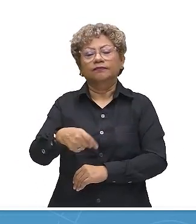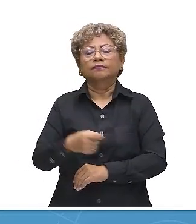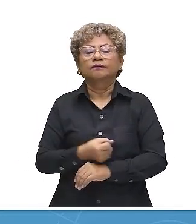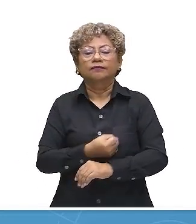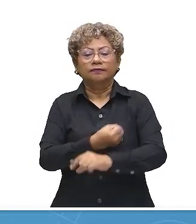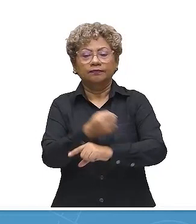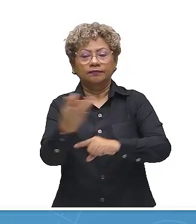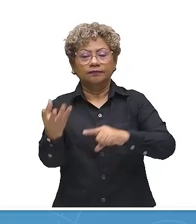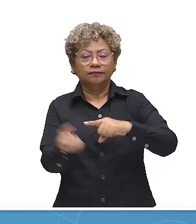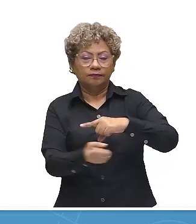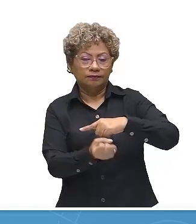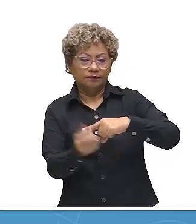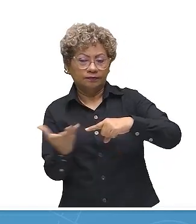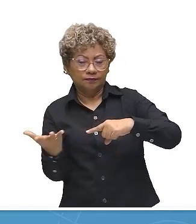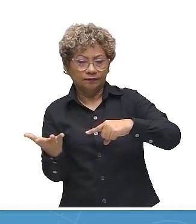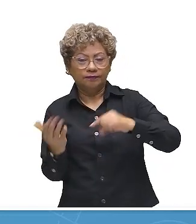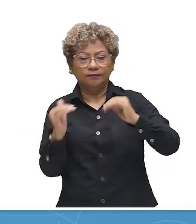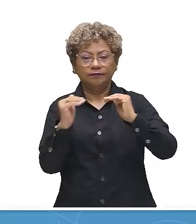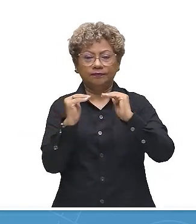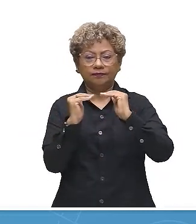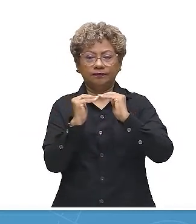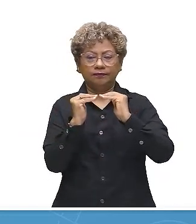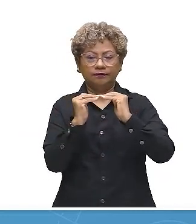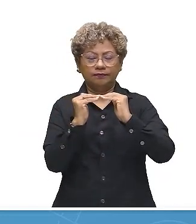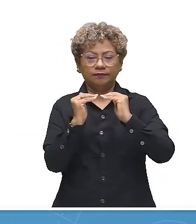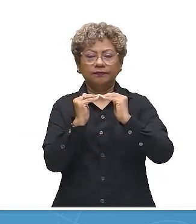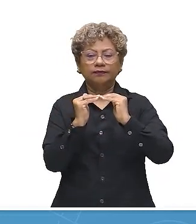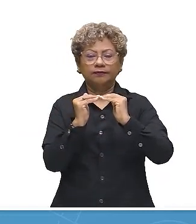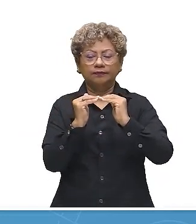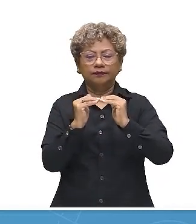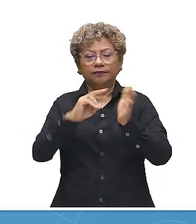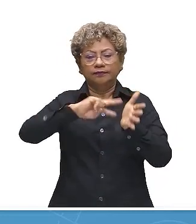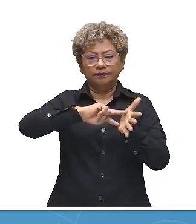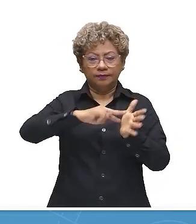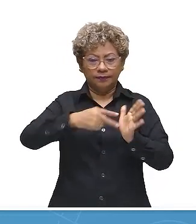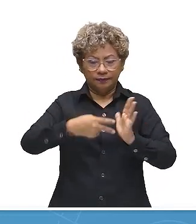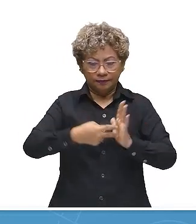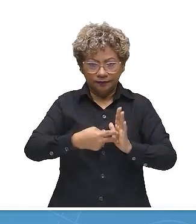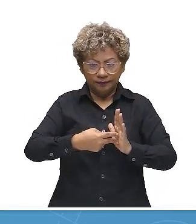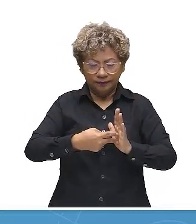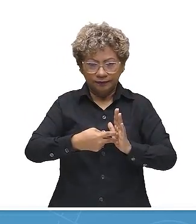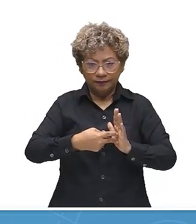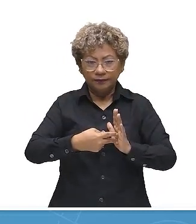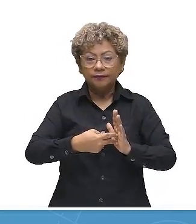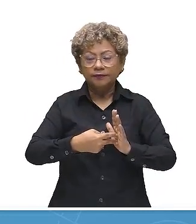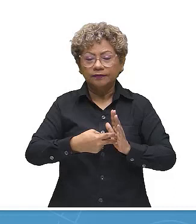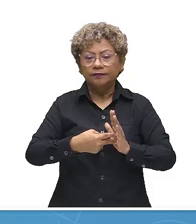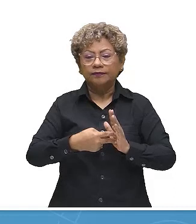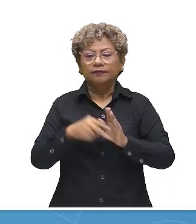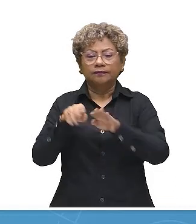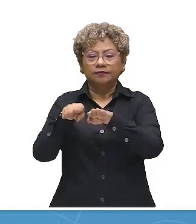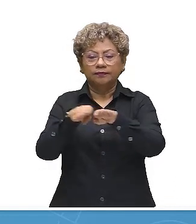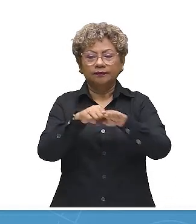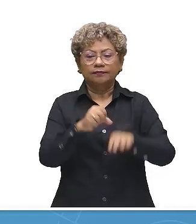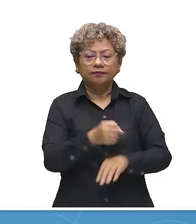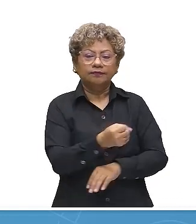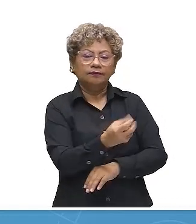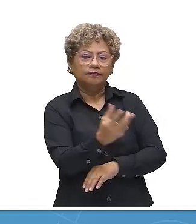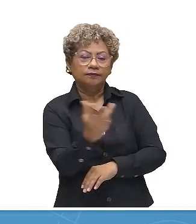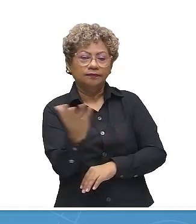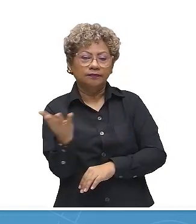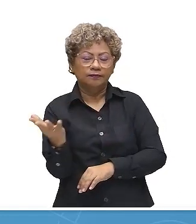equivalentes. Elas são equivalentes. Representam a mesma quantidade. Então,